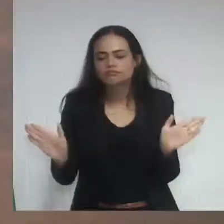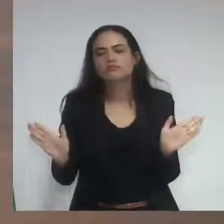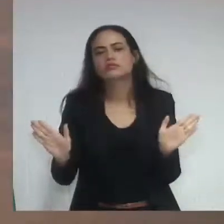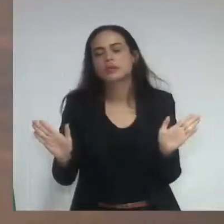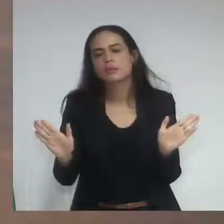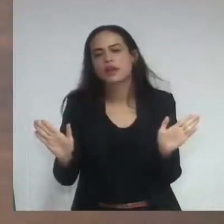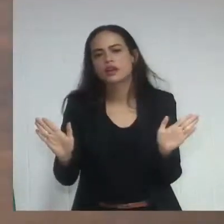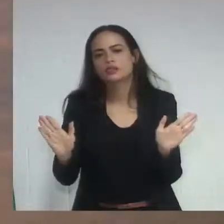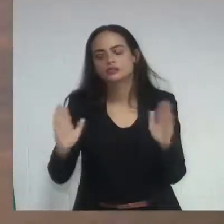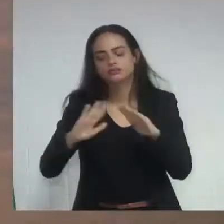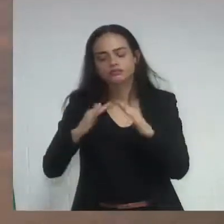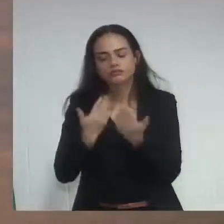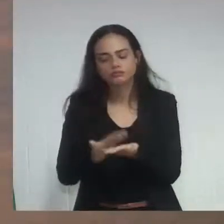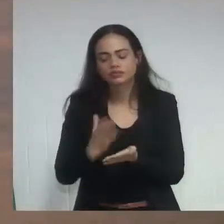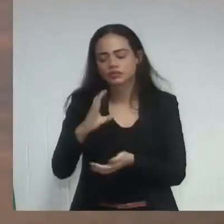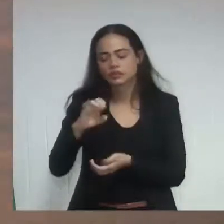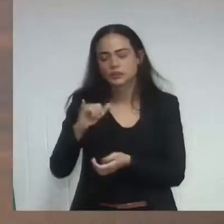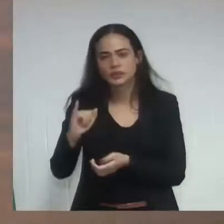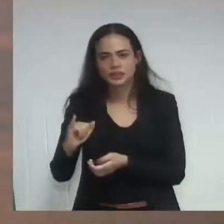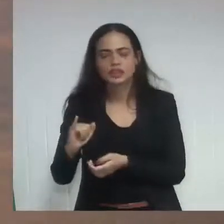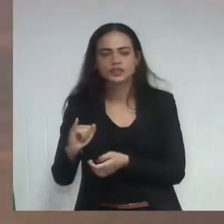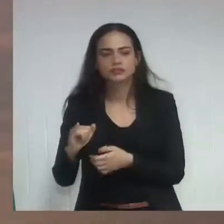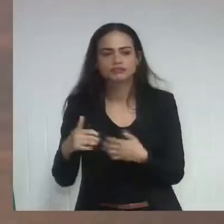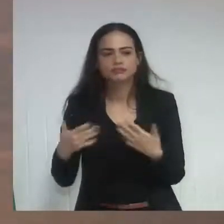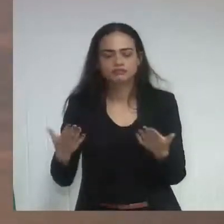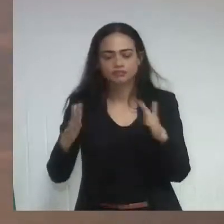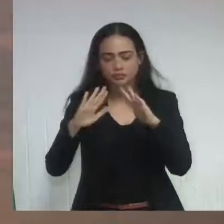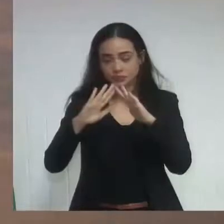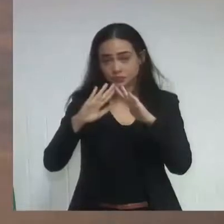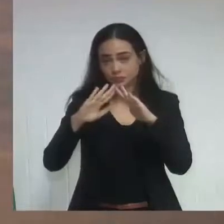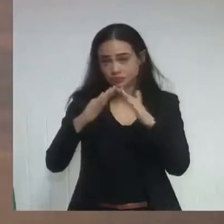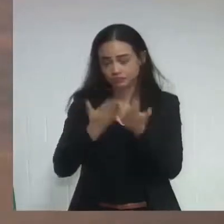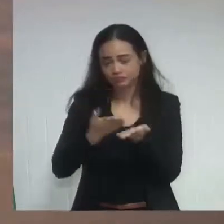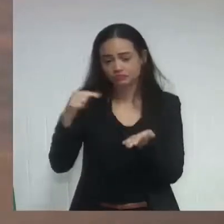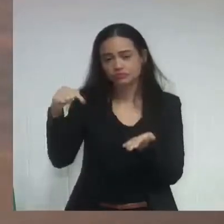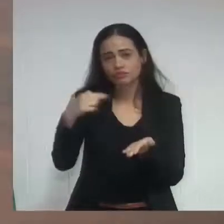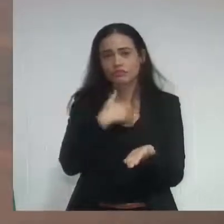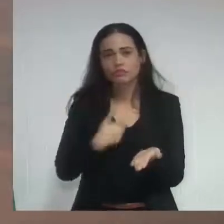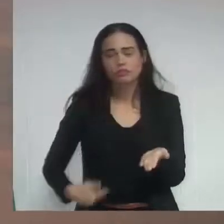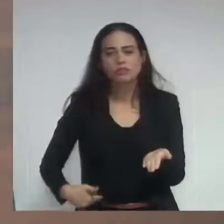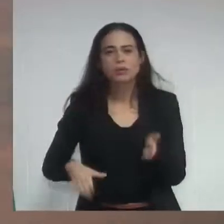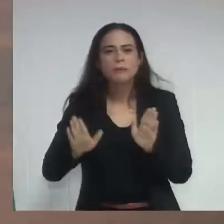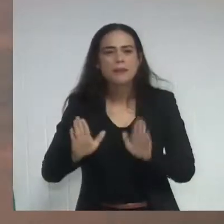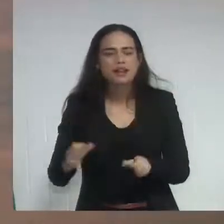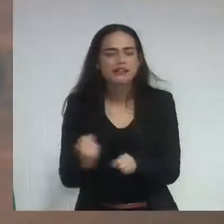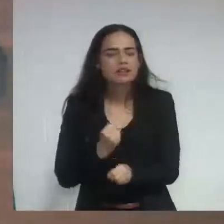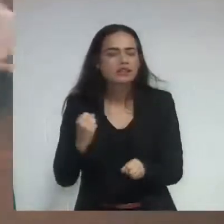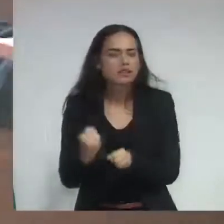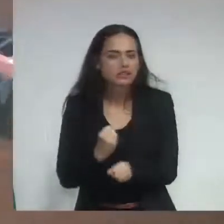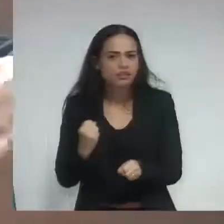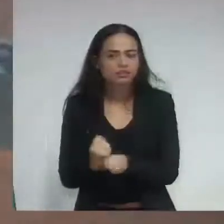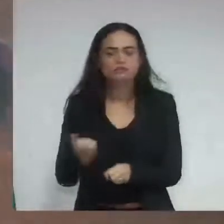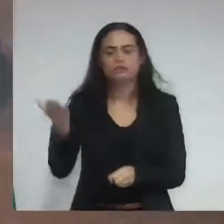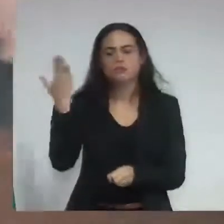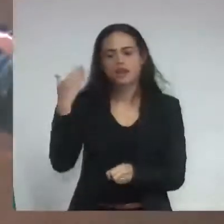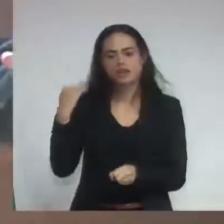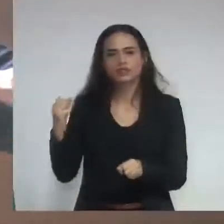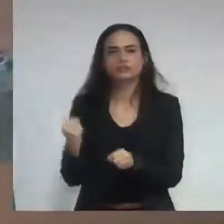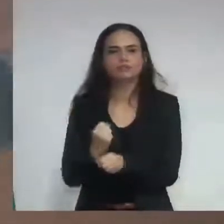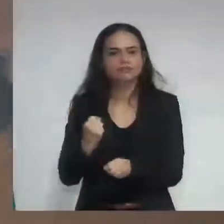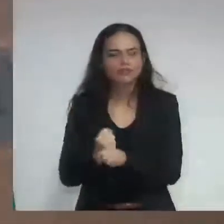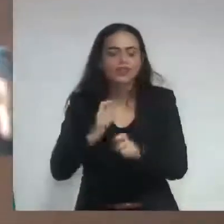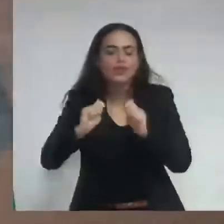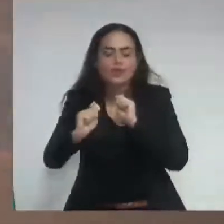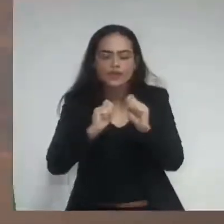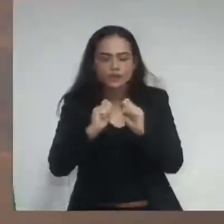educação infantil, mas é um dos prédios públicos de Vinhedo muito mal feito, que na época fez, economizou,